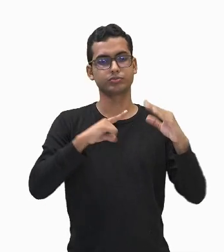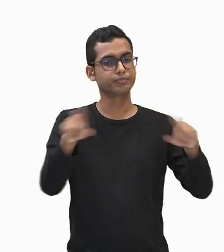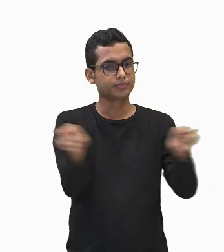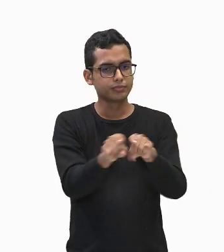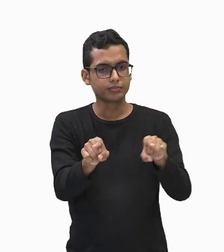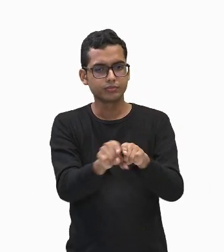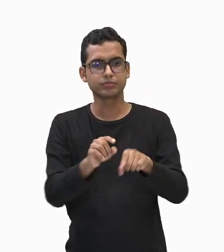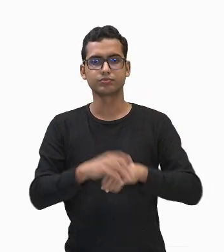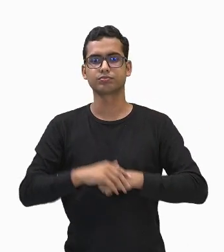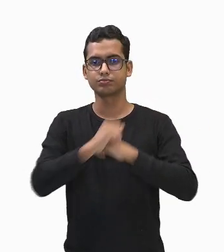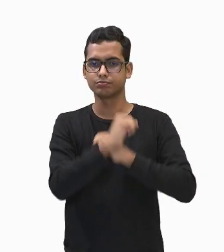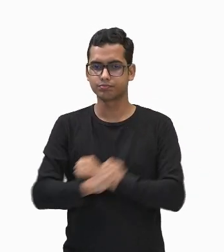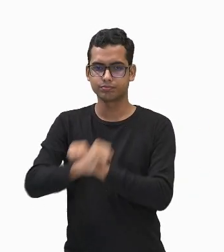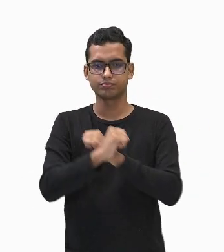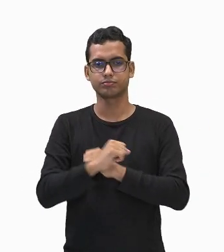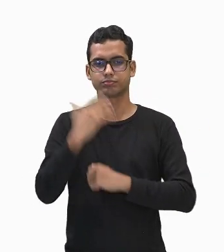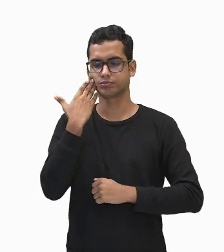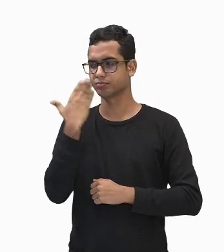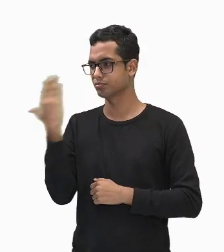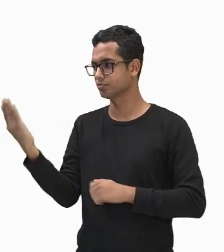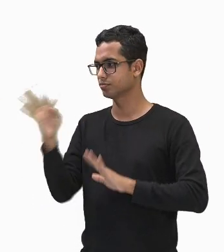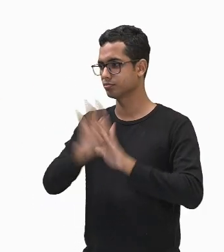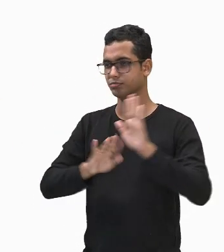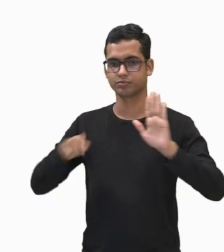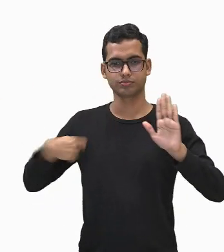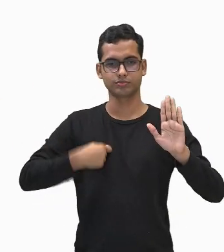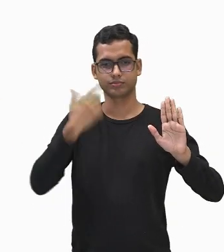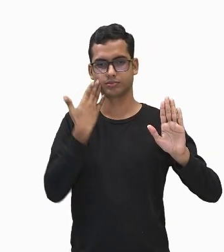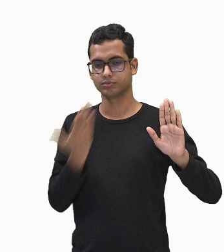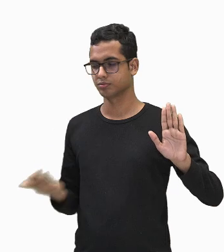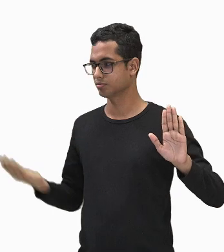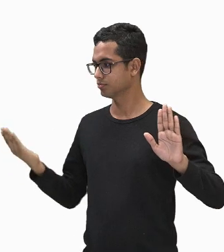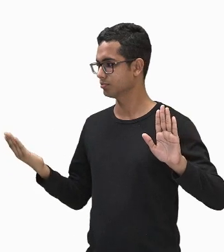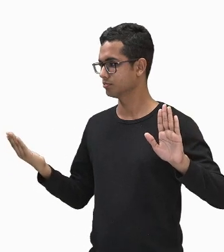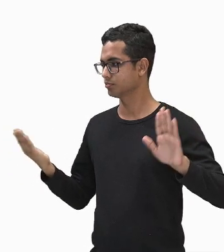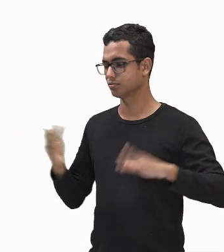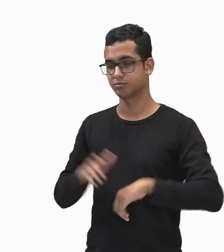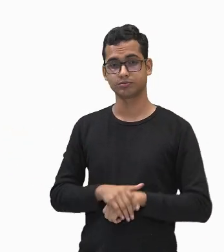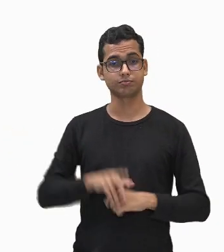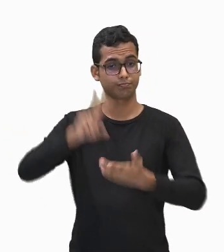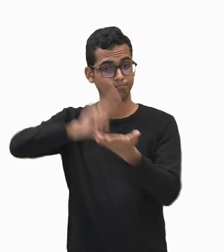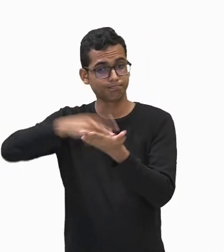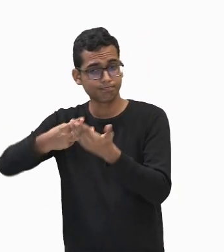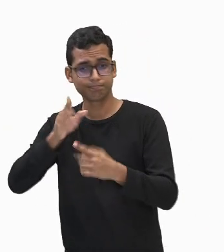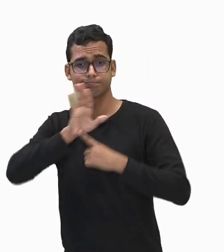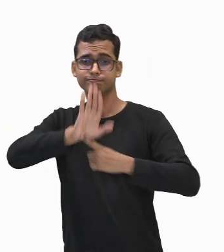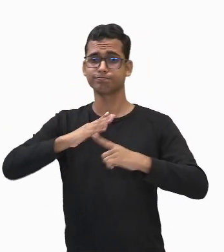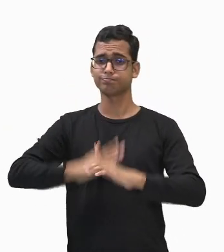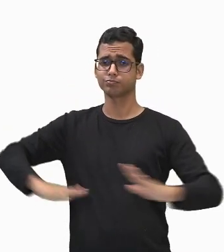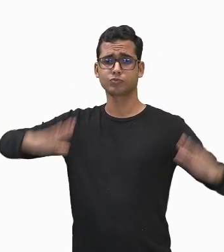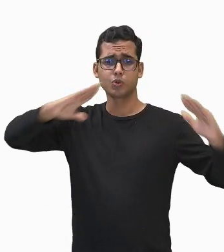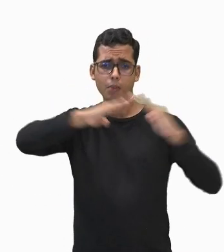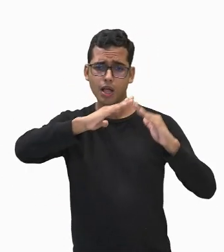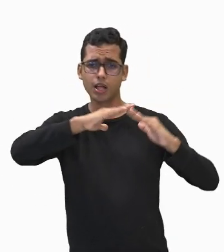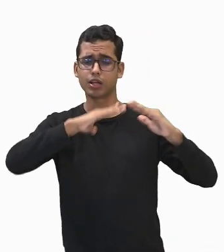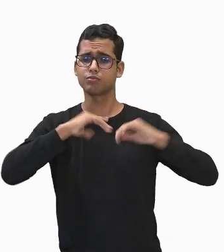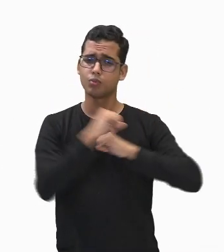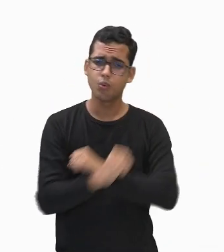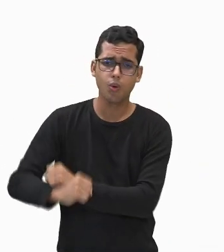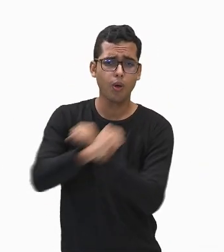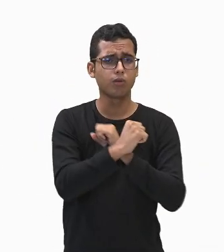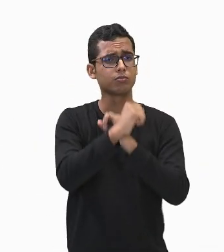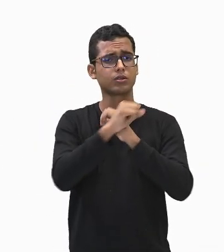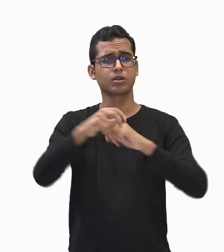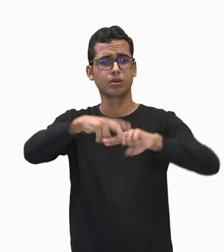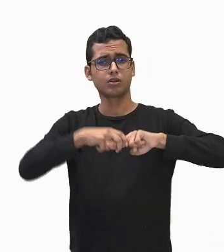brinda proteção. Então, uma casa é um lar, né? Então, ela protege a todos das condições